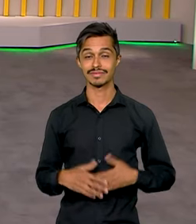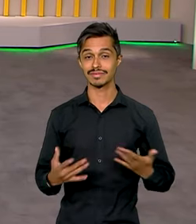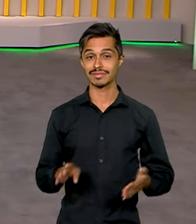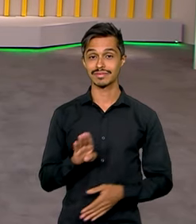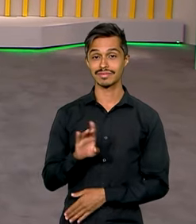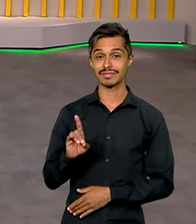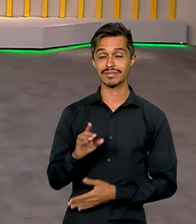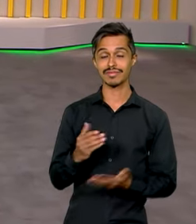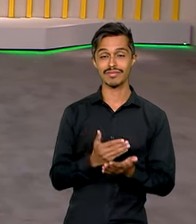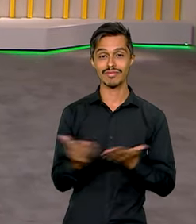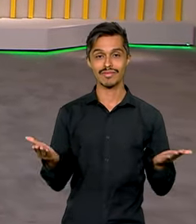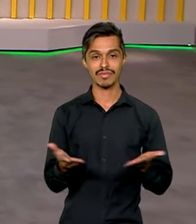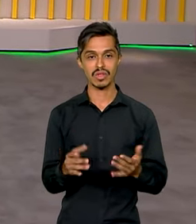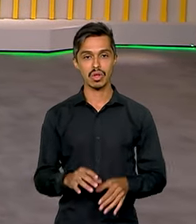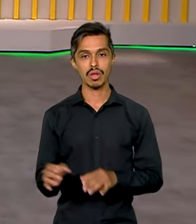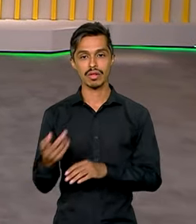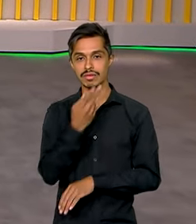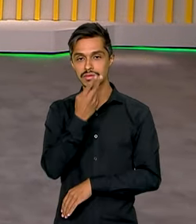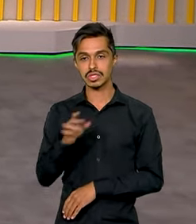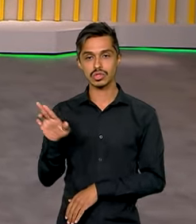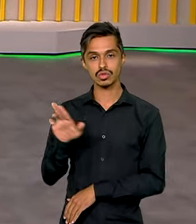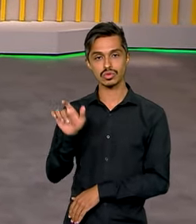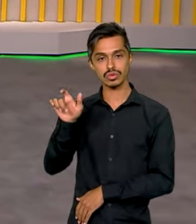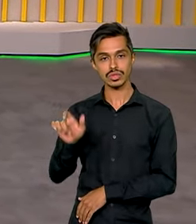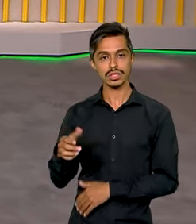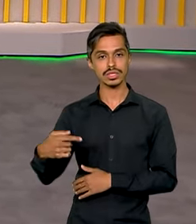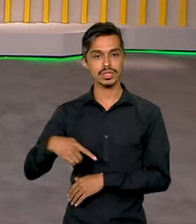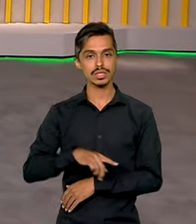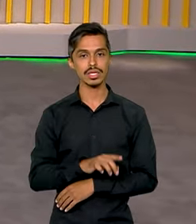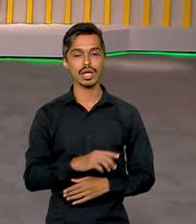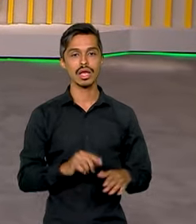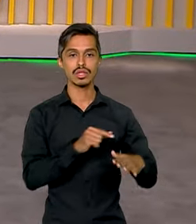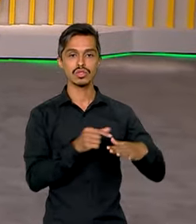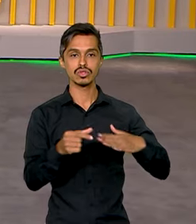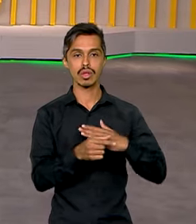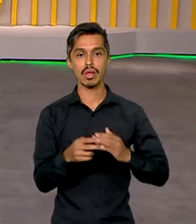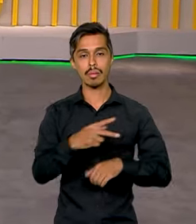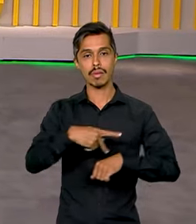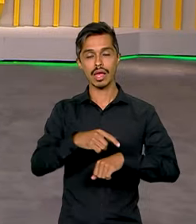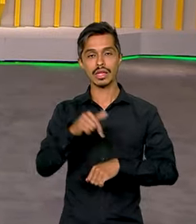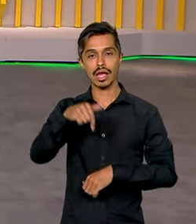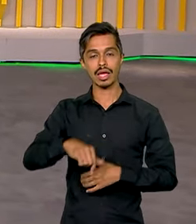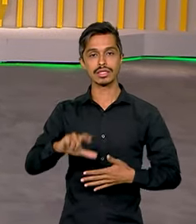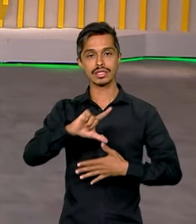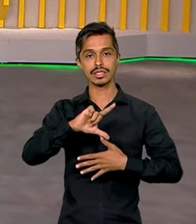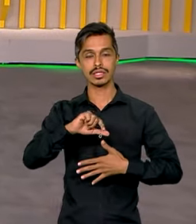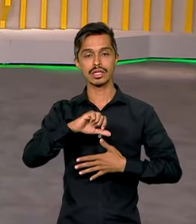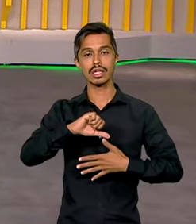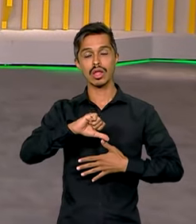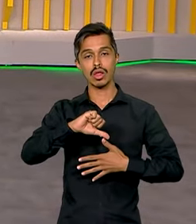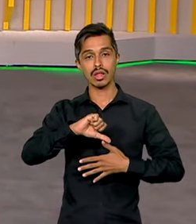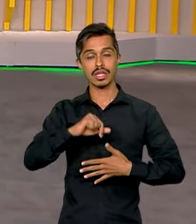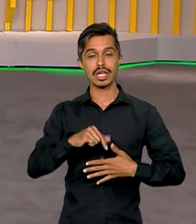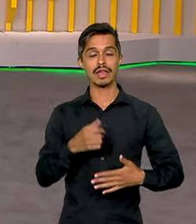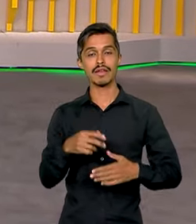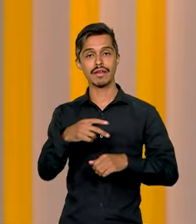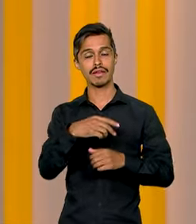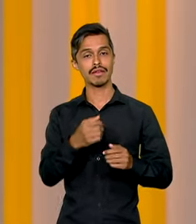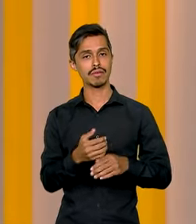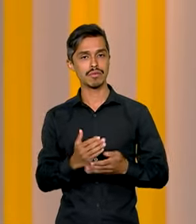e o Brasil em dia começa com a visita do presidente Lula aguana país aqui da América do Sul que é Nosso vizinho de